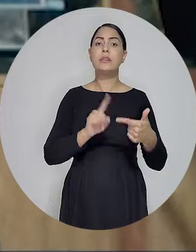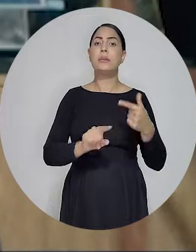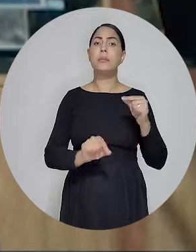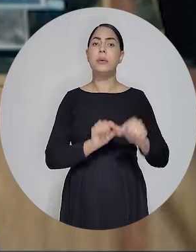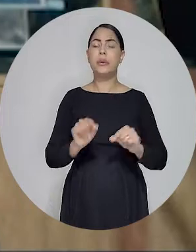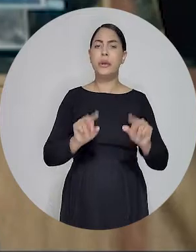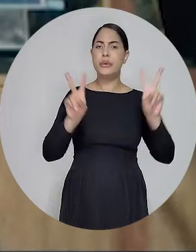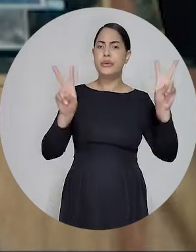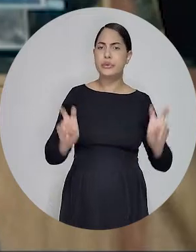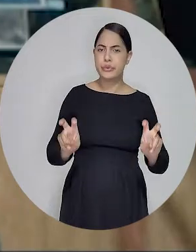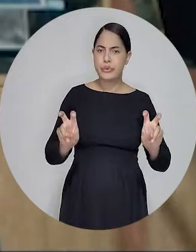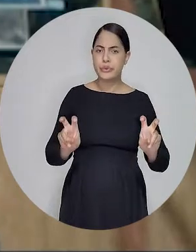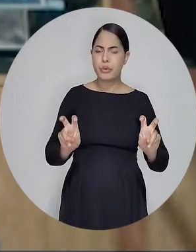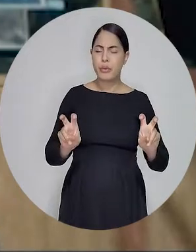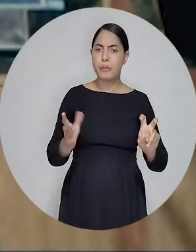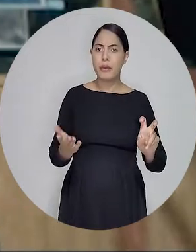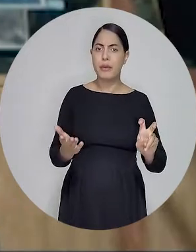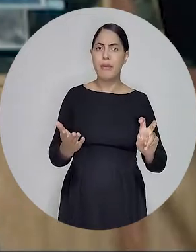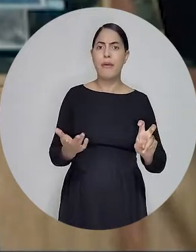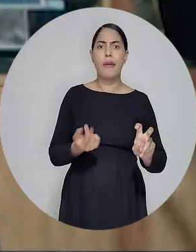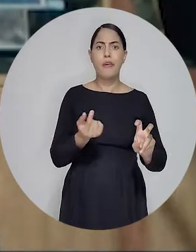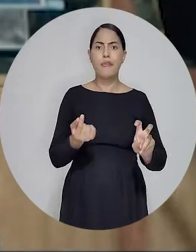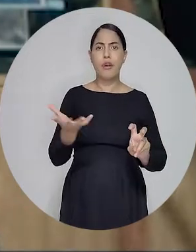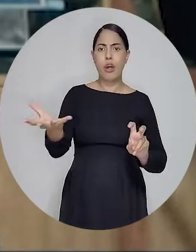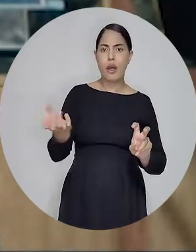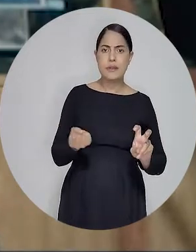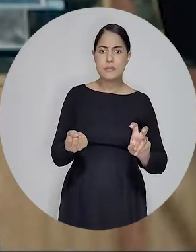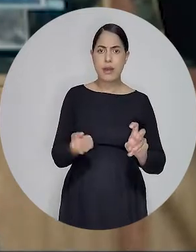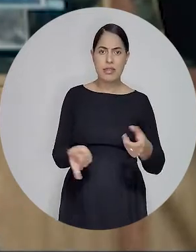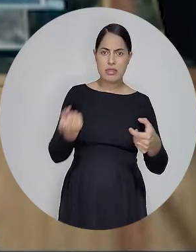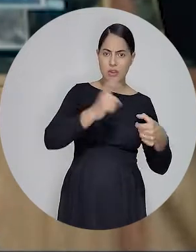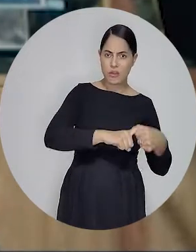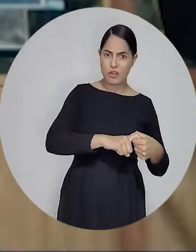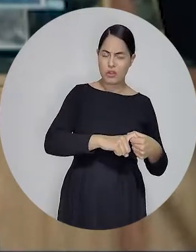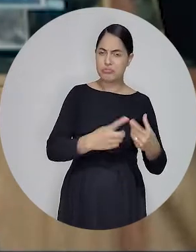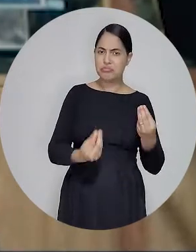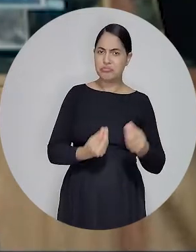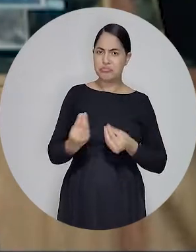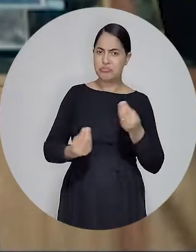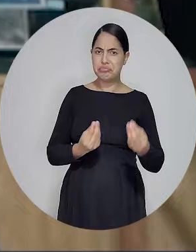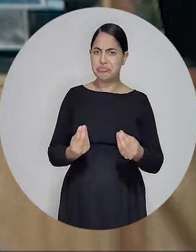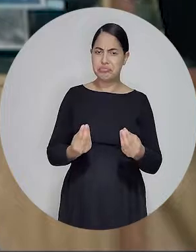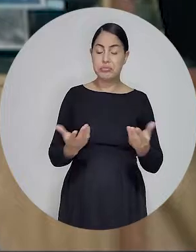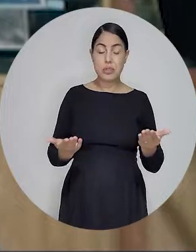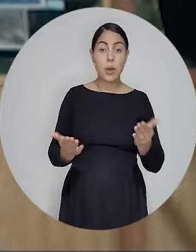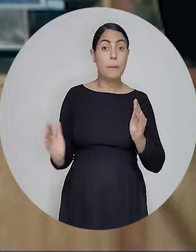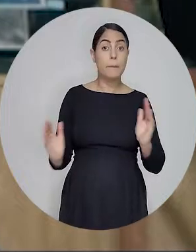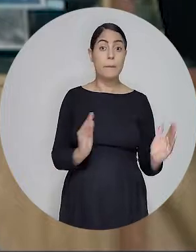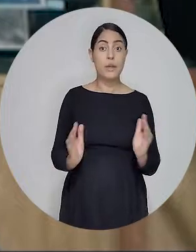Por outro lado, um outro entendimento nosso é sobre a impossibilidade de devolução de valores recebidos pelo